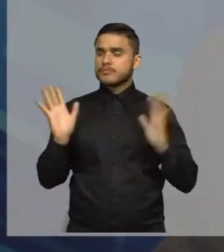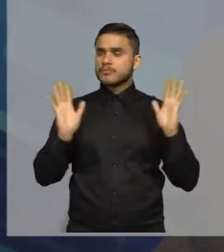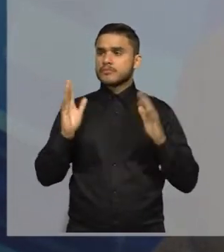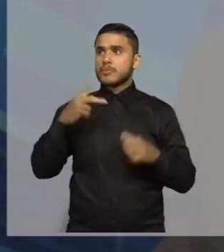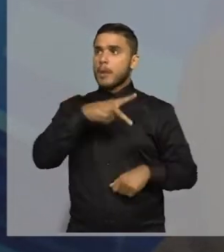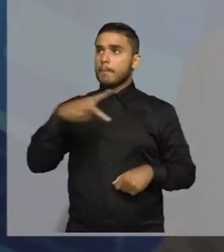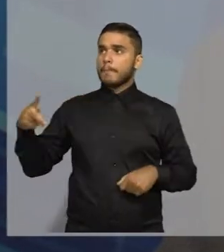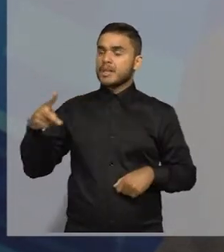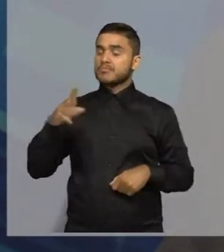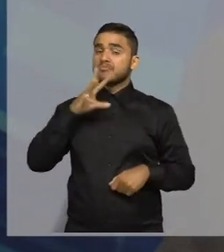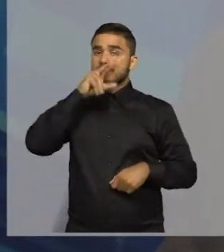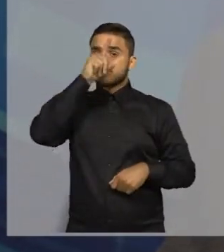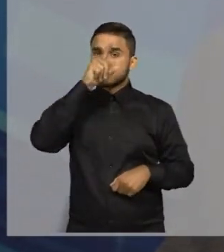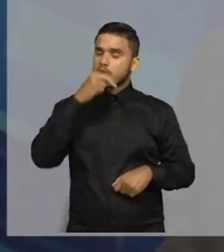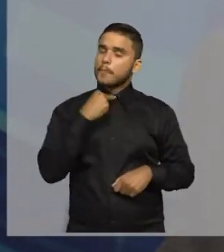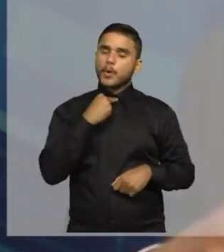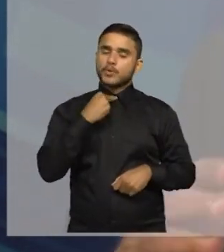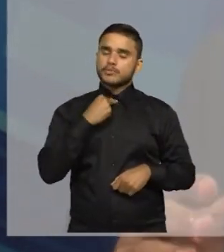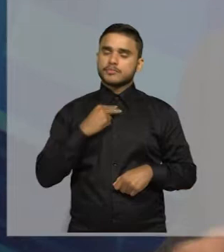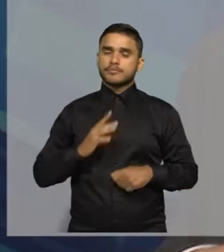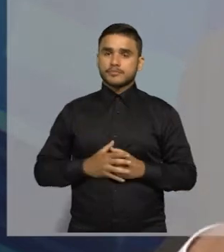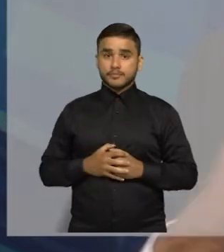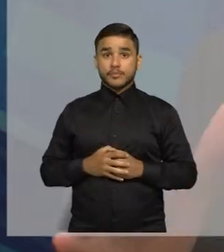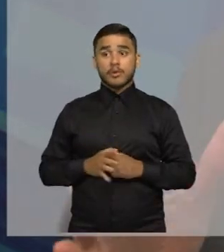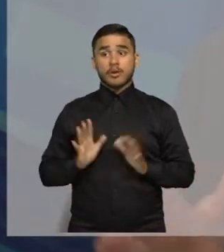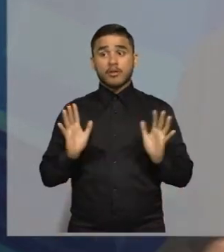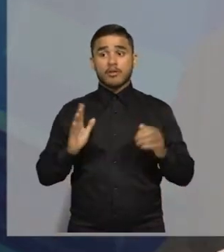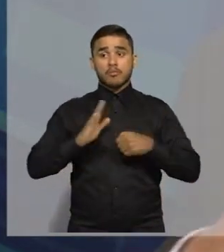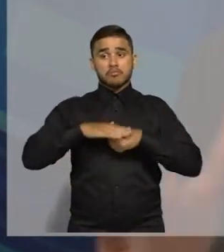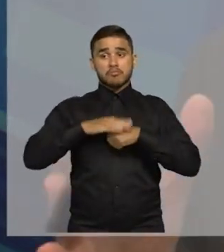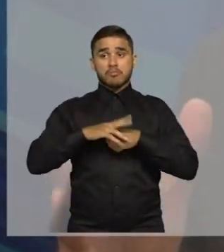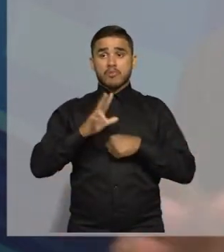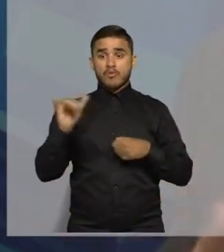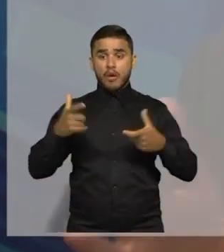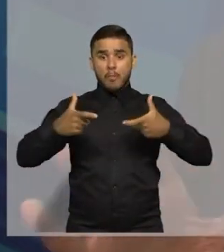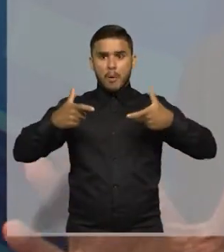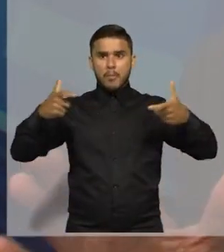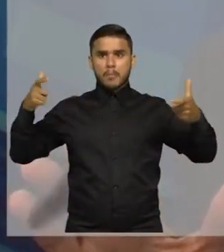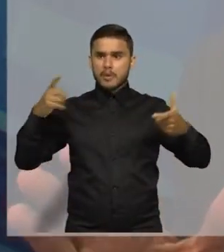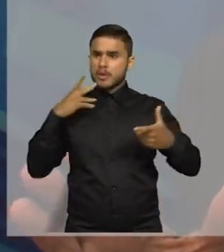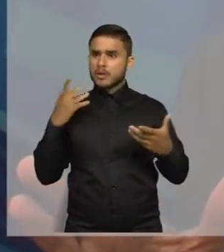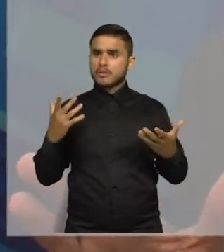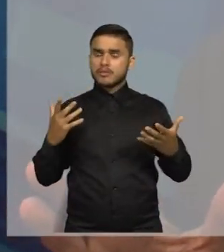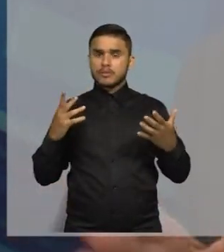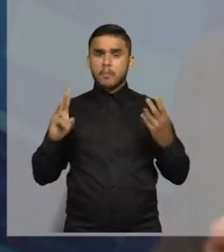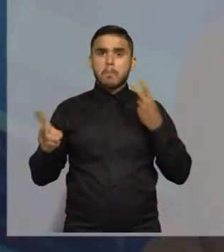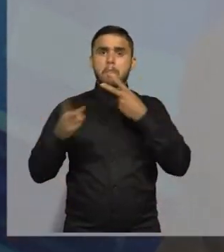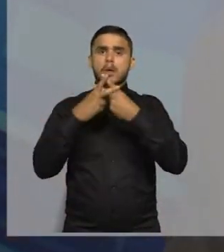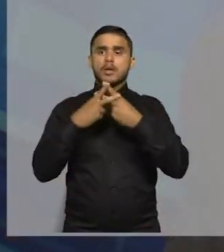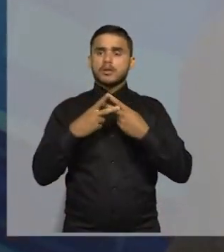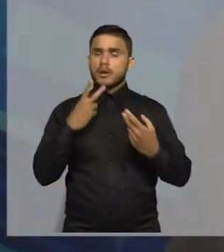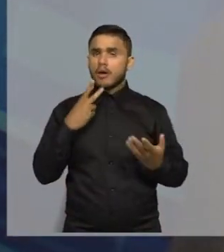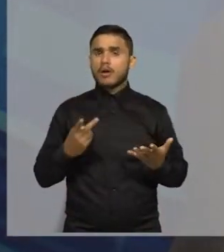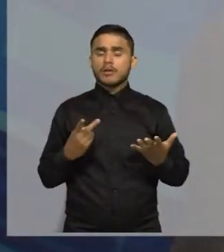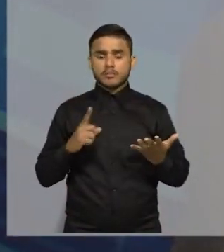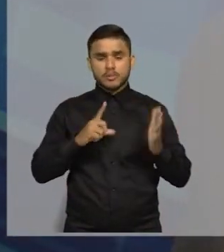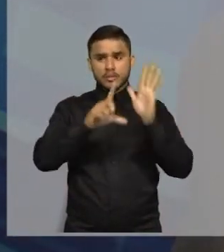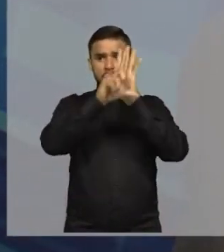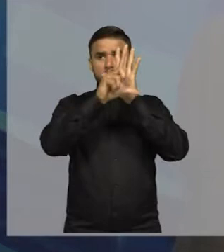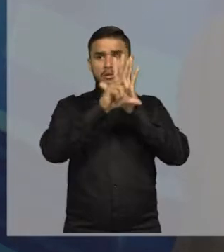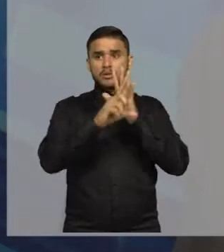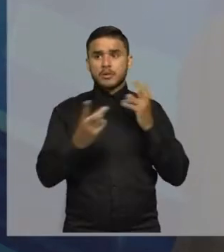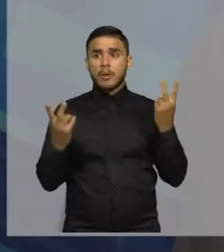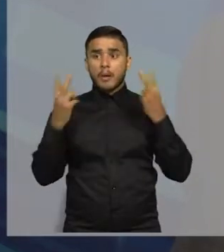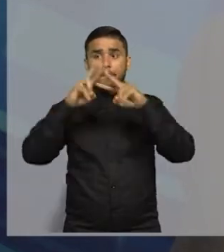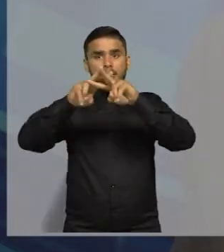Agora, isso deverá acontecer com ele, ou sem ele, ou contra ele, isso teria que acontecer. Porque nós temos uma legislação que manda